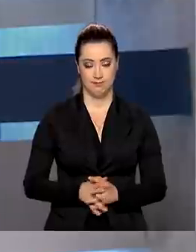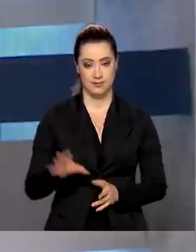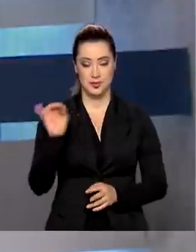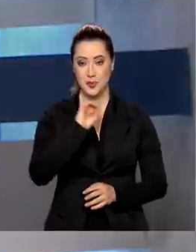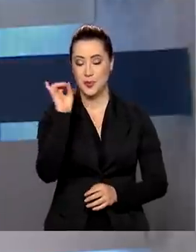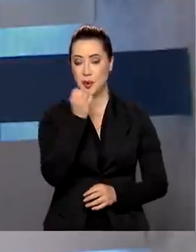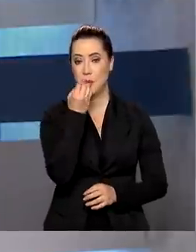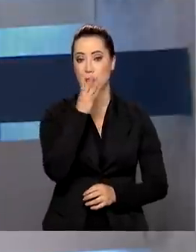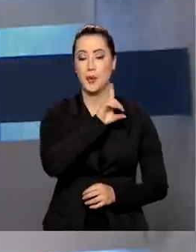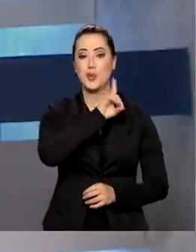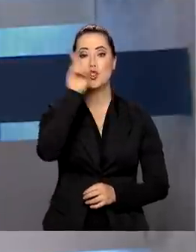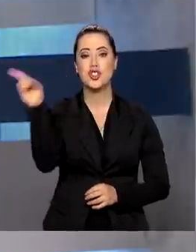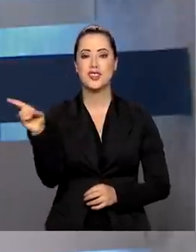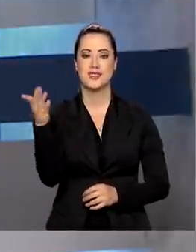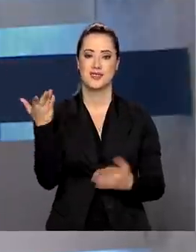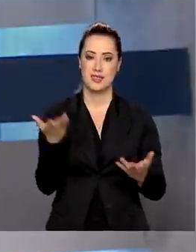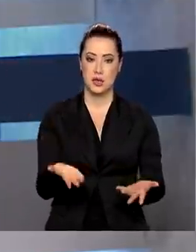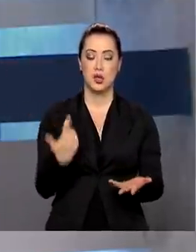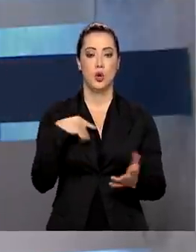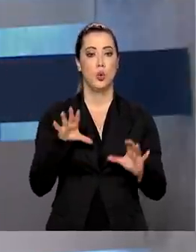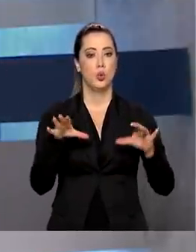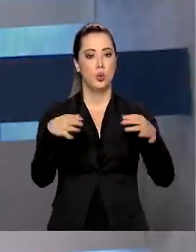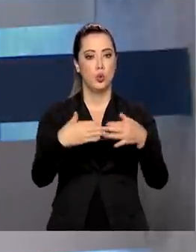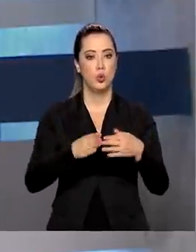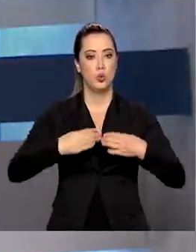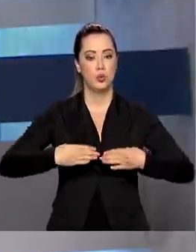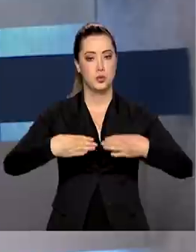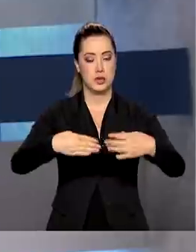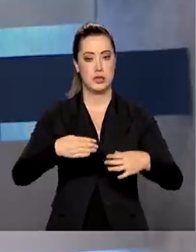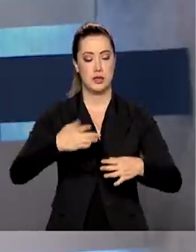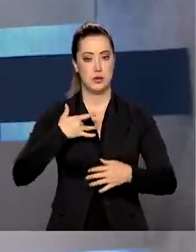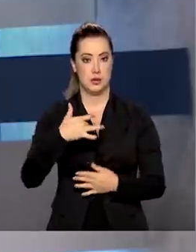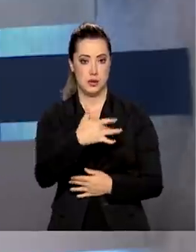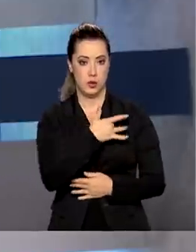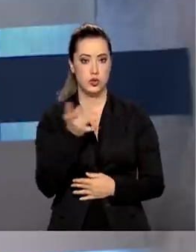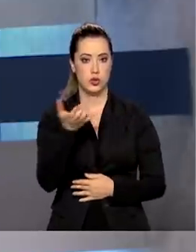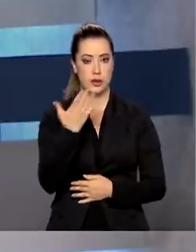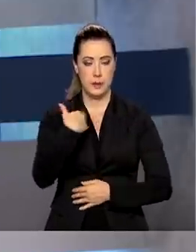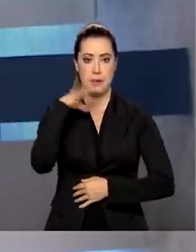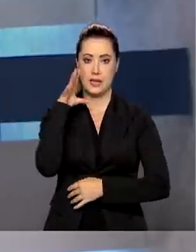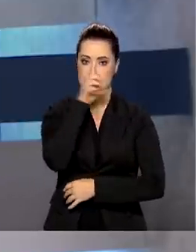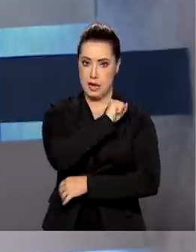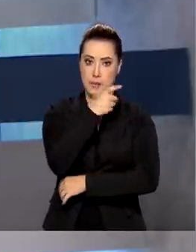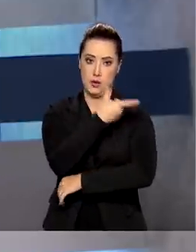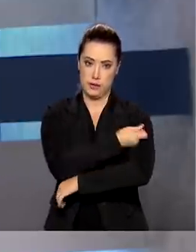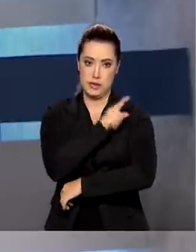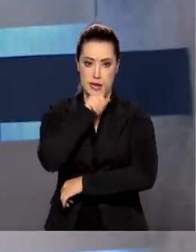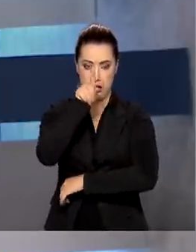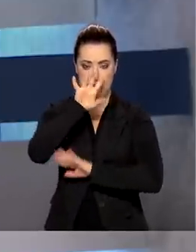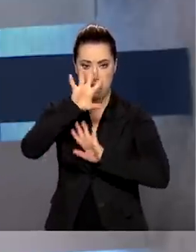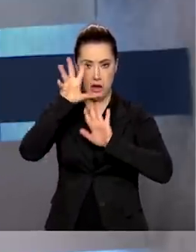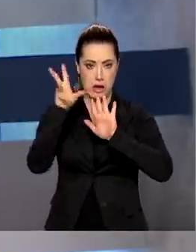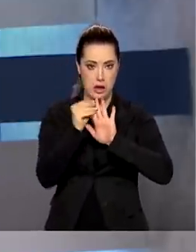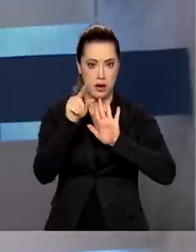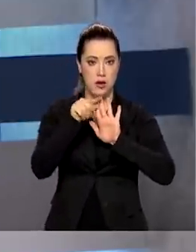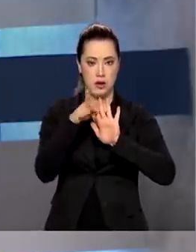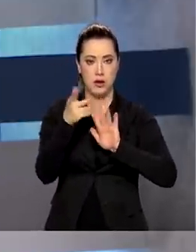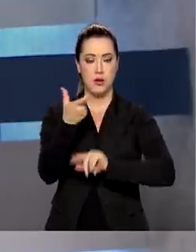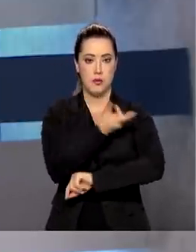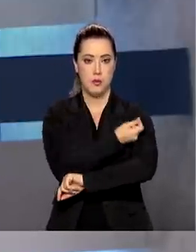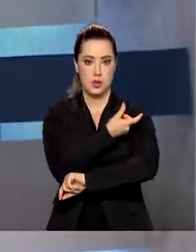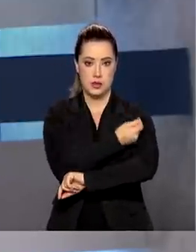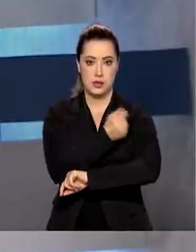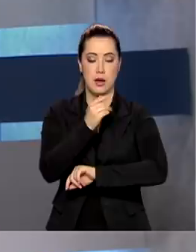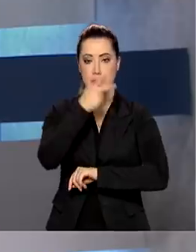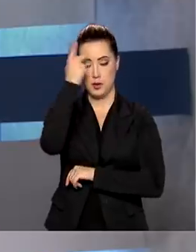Olá, bom dia. Força-tarefa do Ministério da Saúde quer acelerar a vacinação no Amazonas e imunizar pessoas a partir de